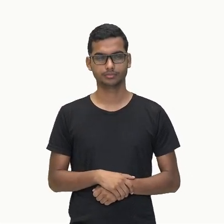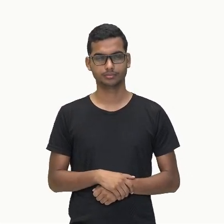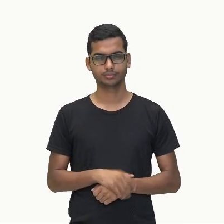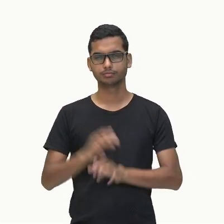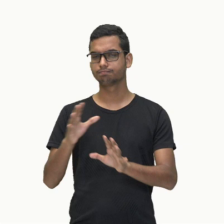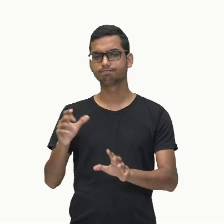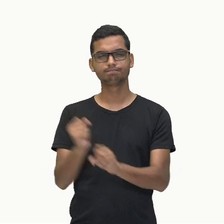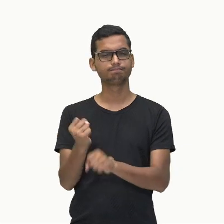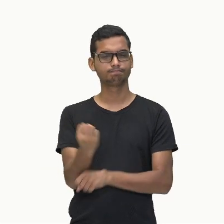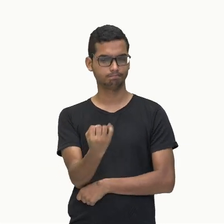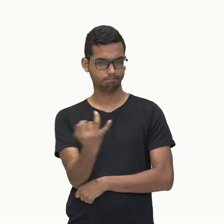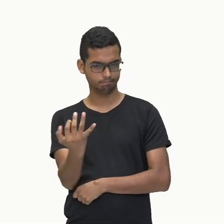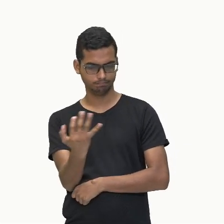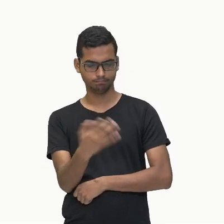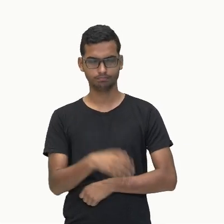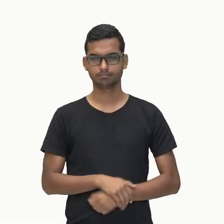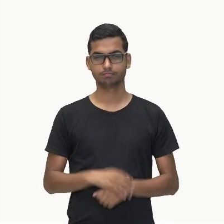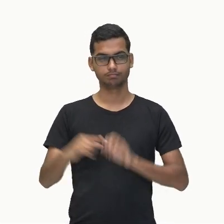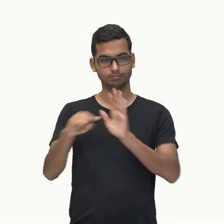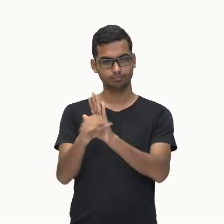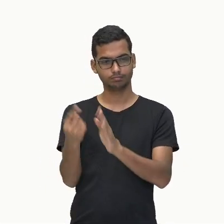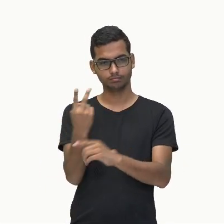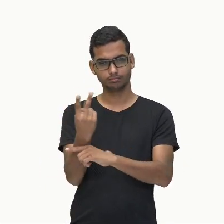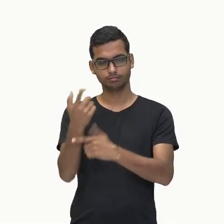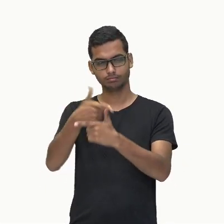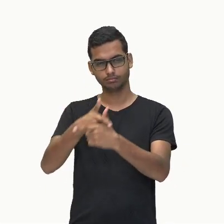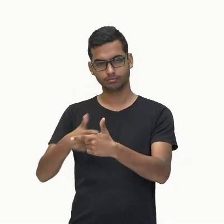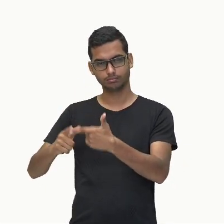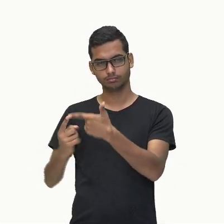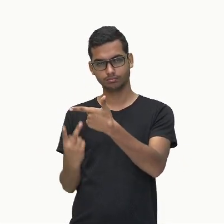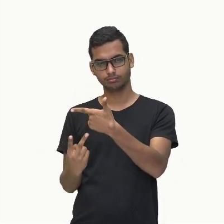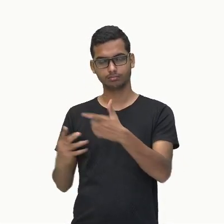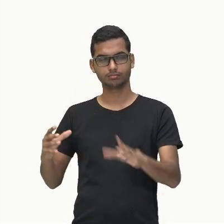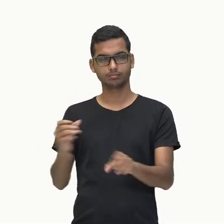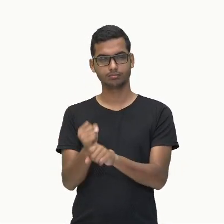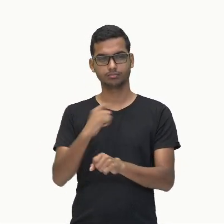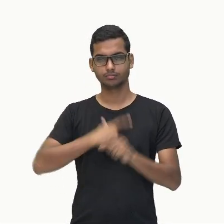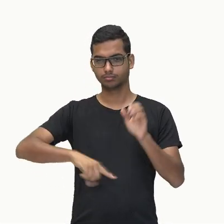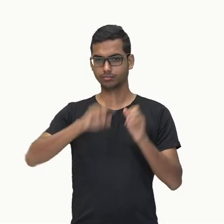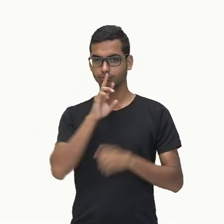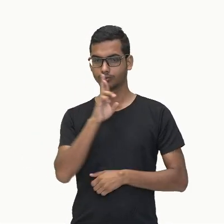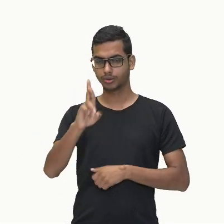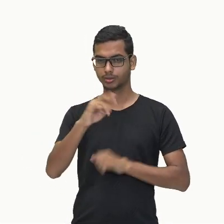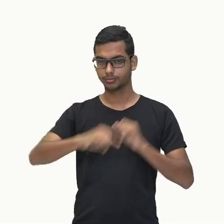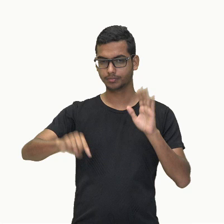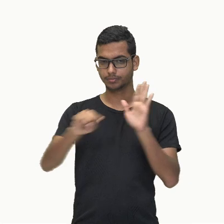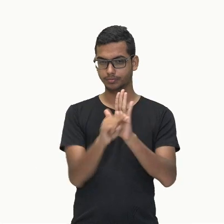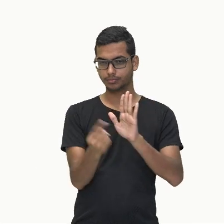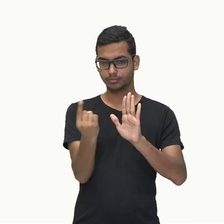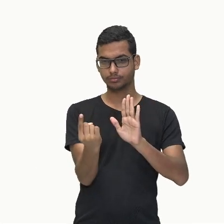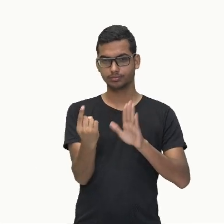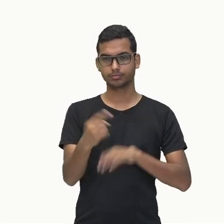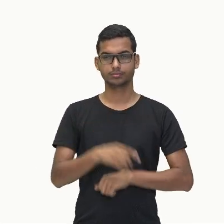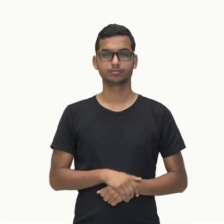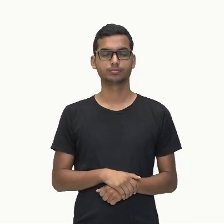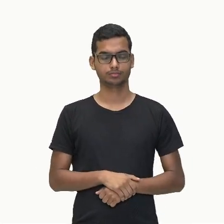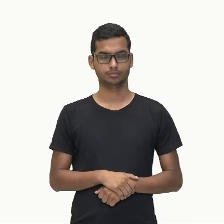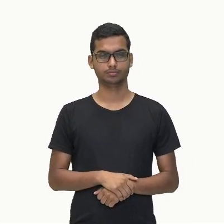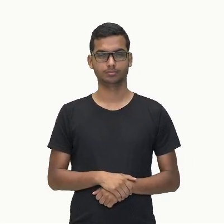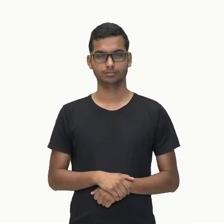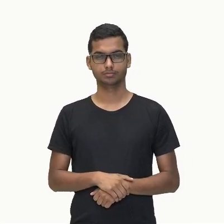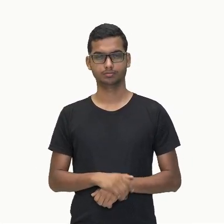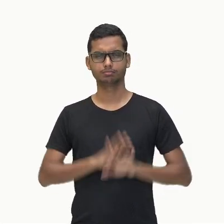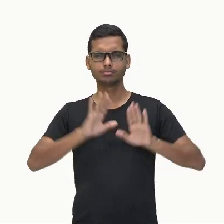2 sobre 2 é igual a menos 1. Mas a gente não tem o menos 1 aqui no conjunto